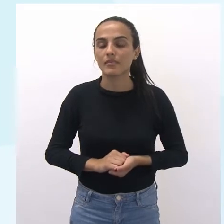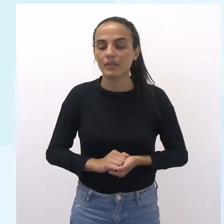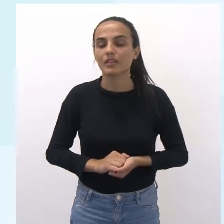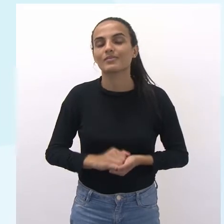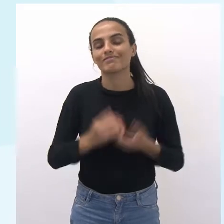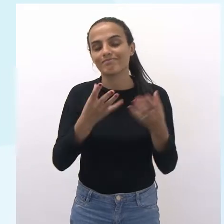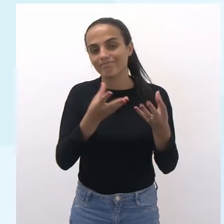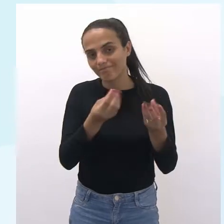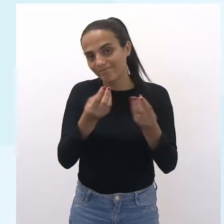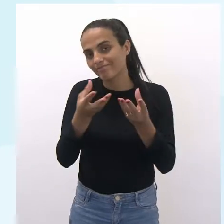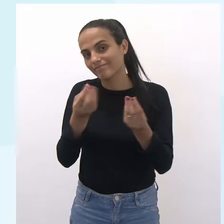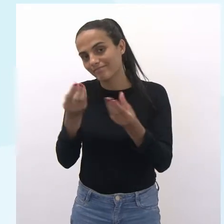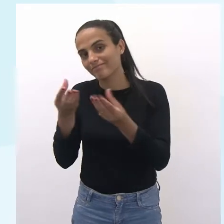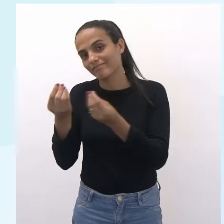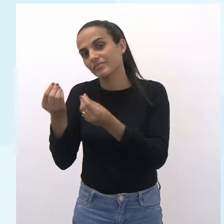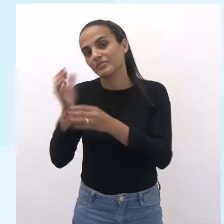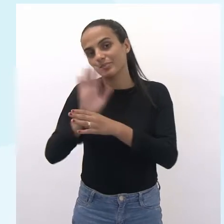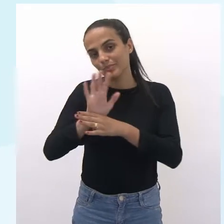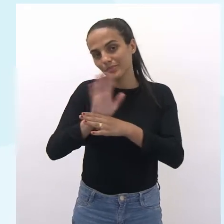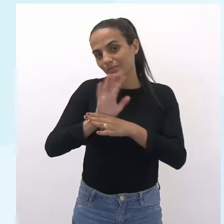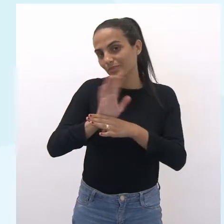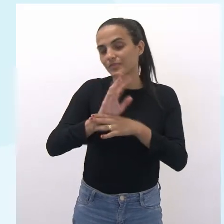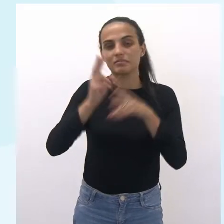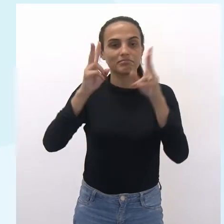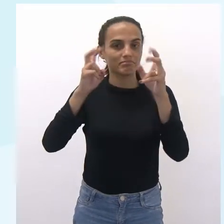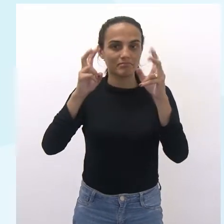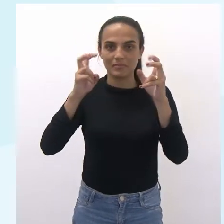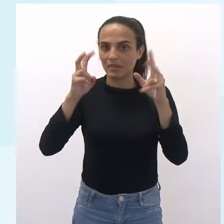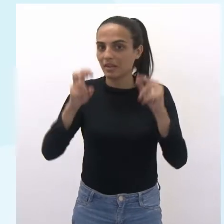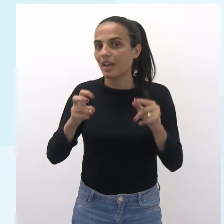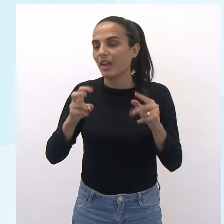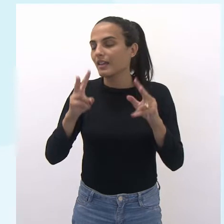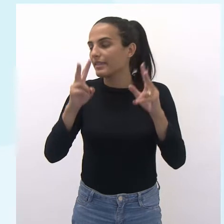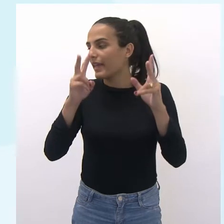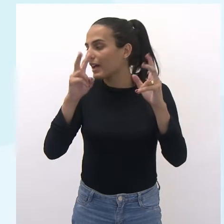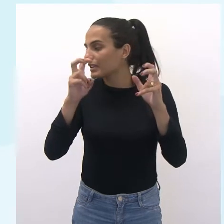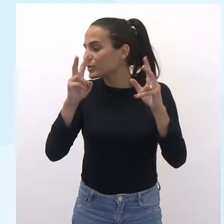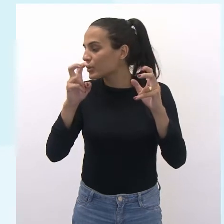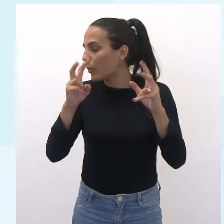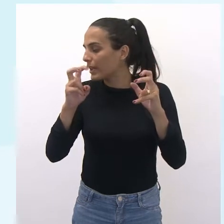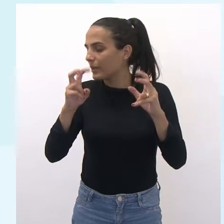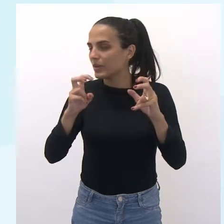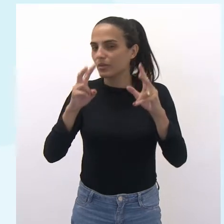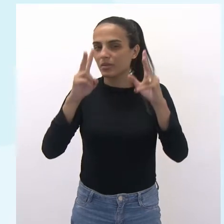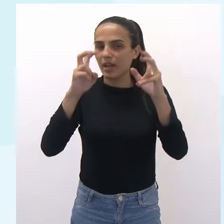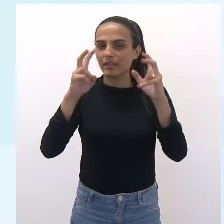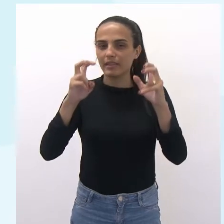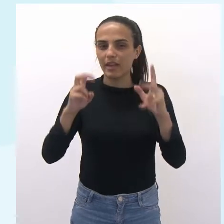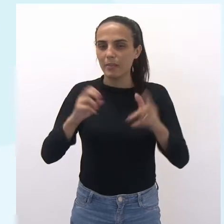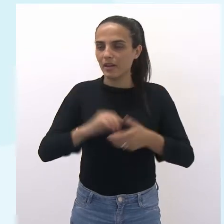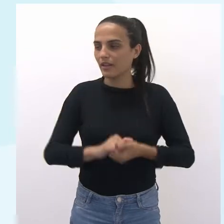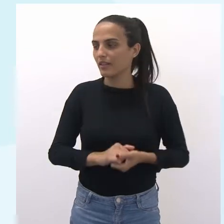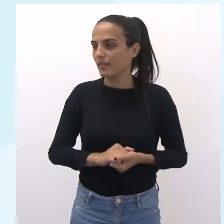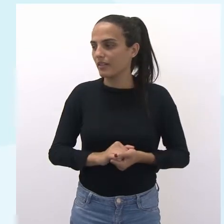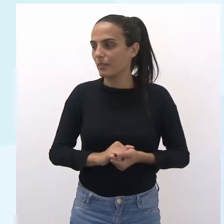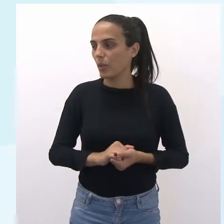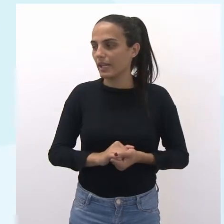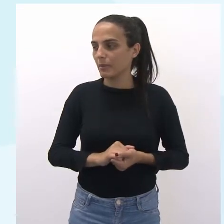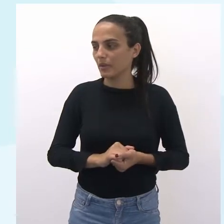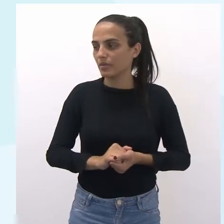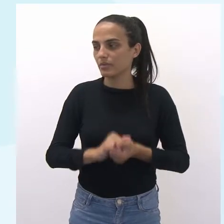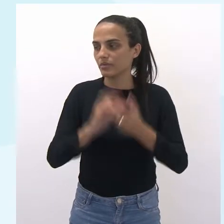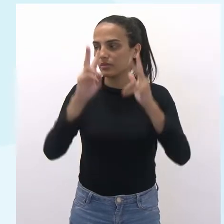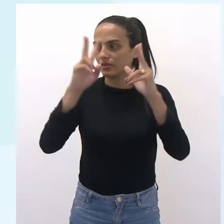E muitos vídeos com assuntos muito polêmicos. Se for sociologia política, então dá até para